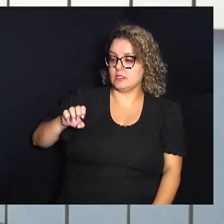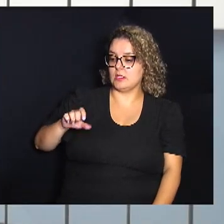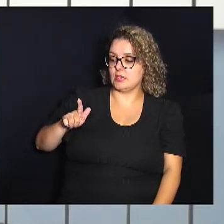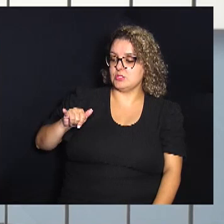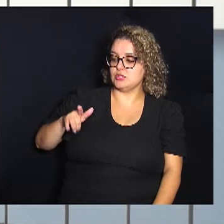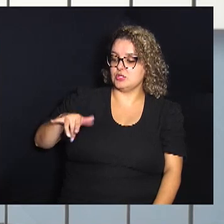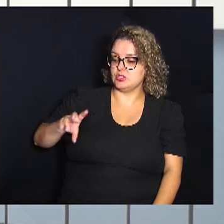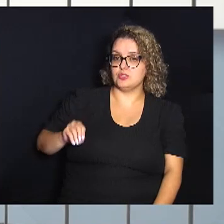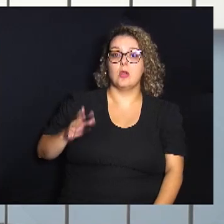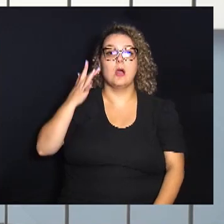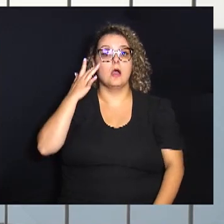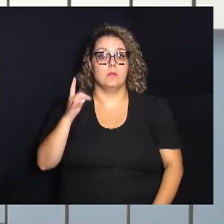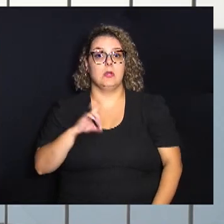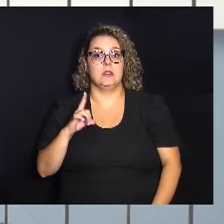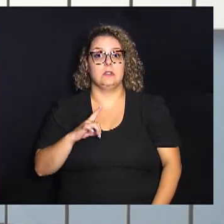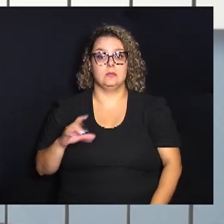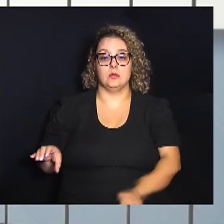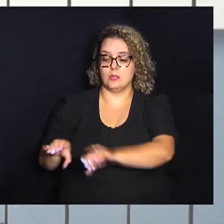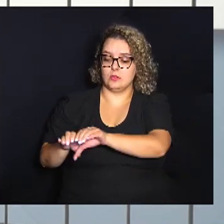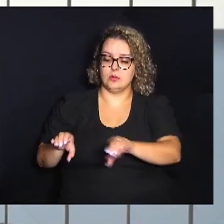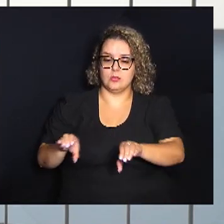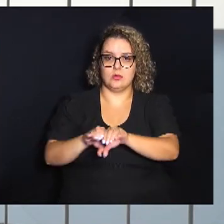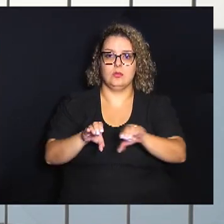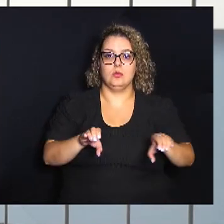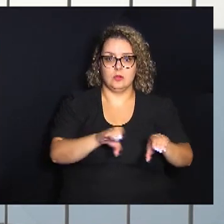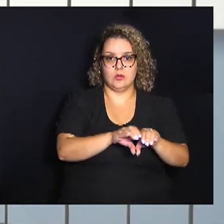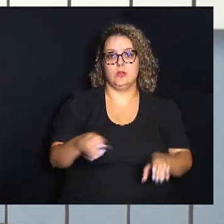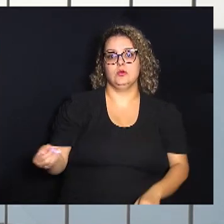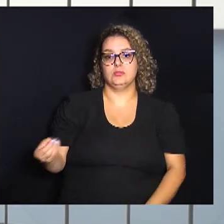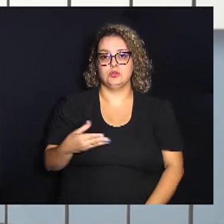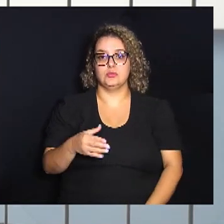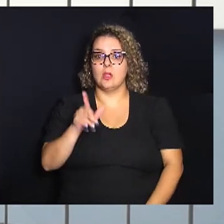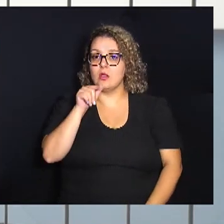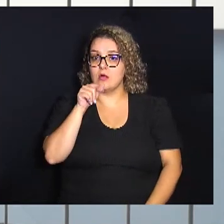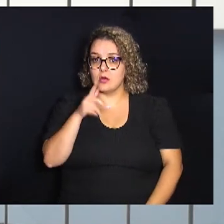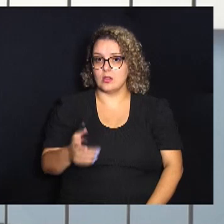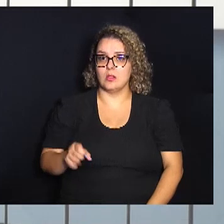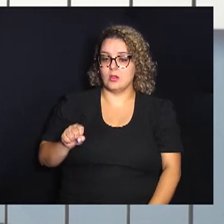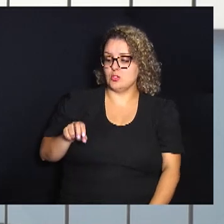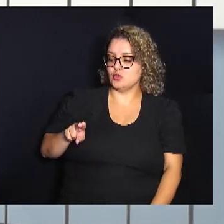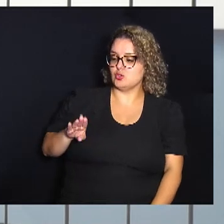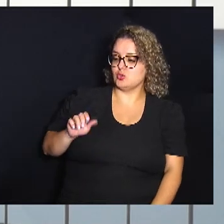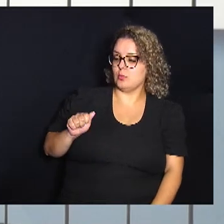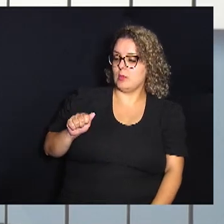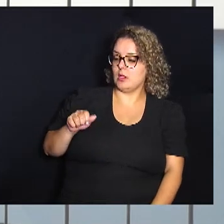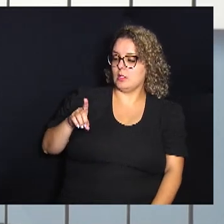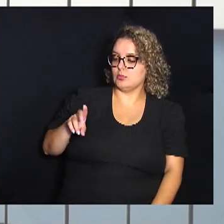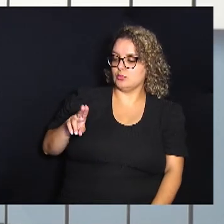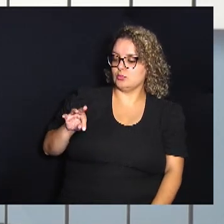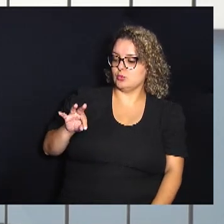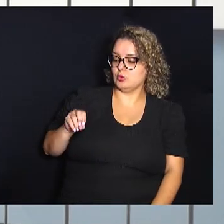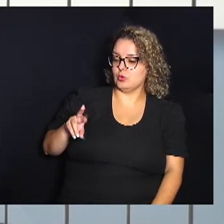aí amanhã a previsão da ligação de uma nova rede de água, a subadutora, que abastece ali